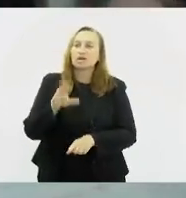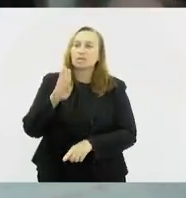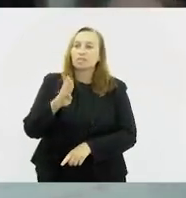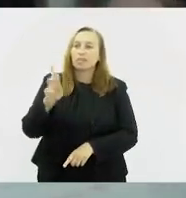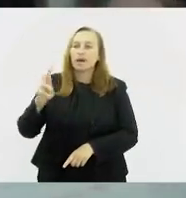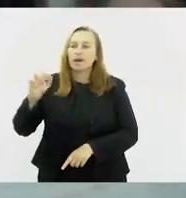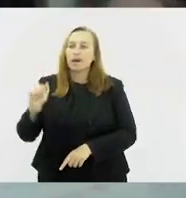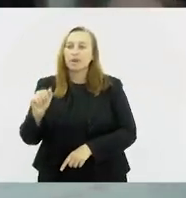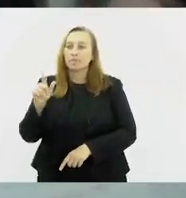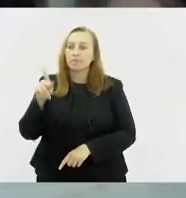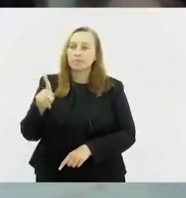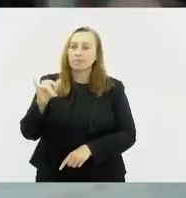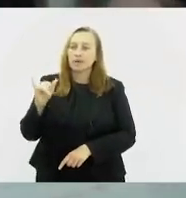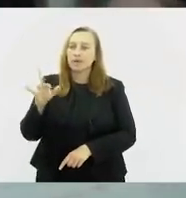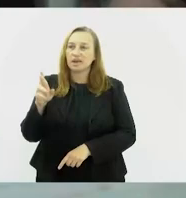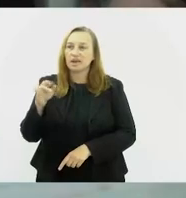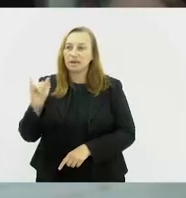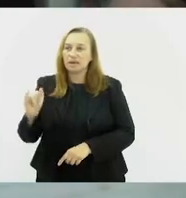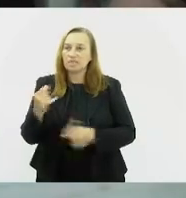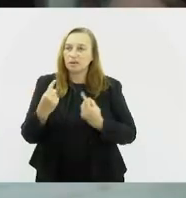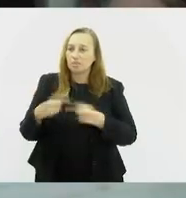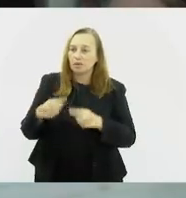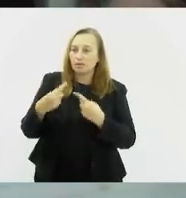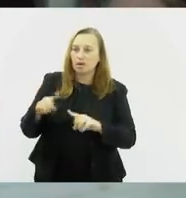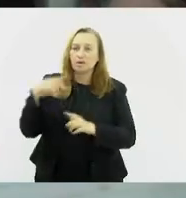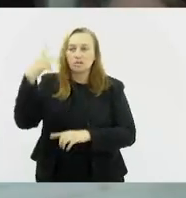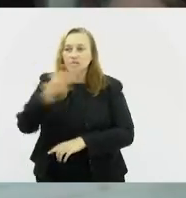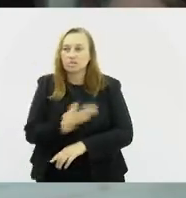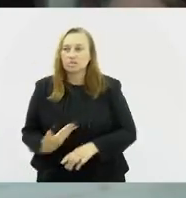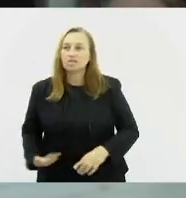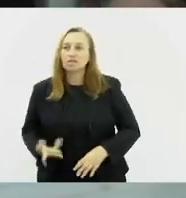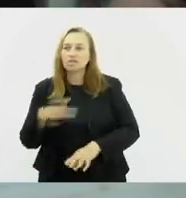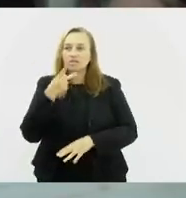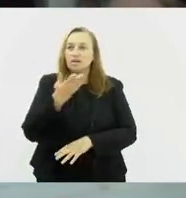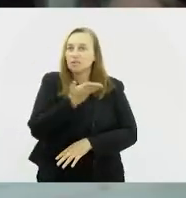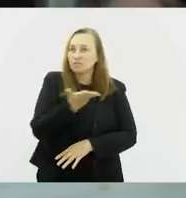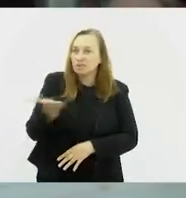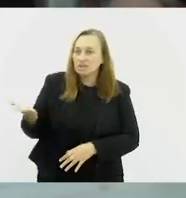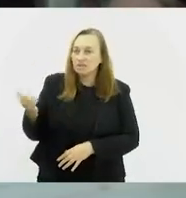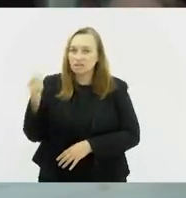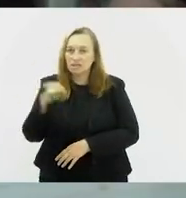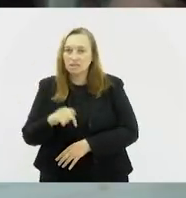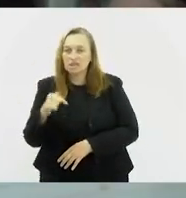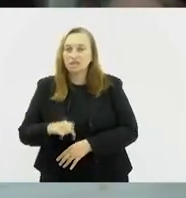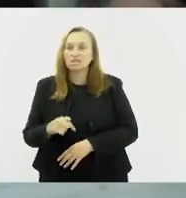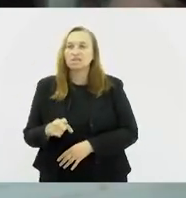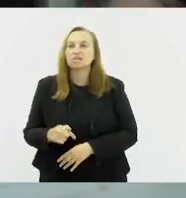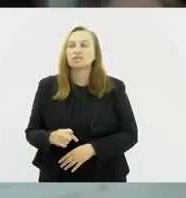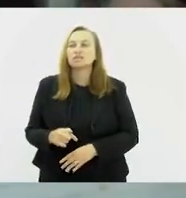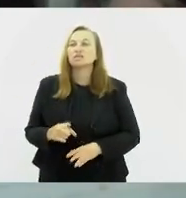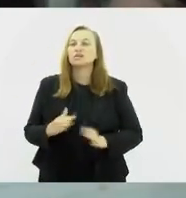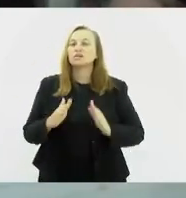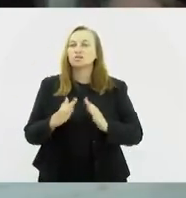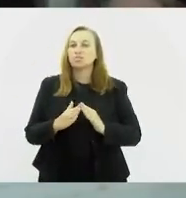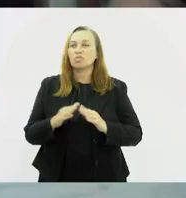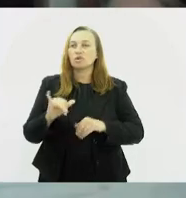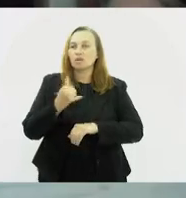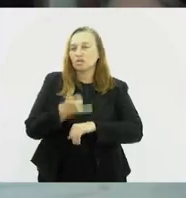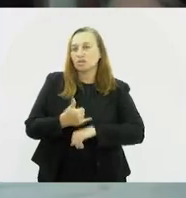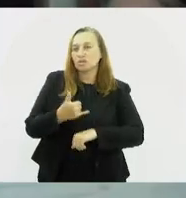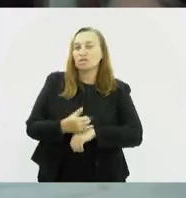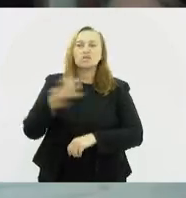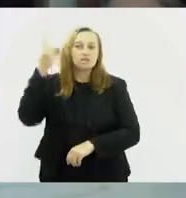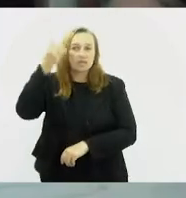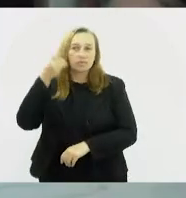gente possa provocar políticas públicas e dizer para vocês aqui, moradores de Volta Redonda, que o deputado Munir nos